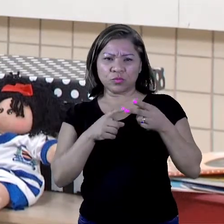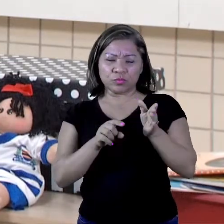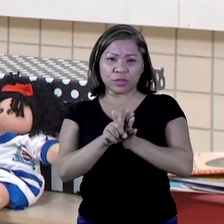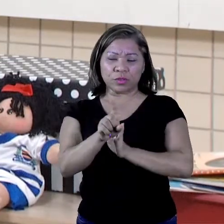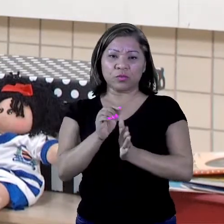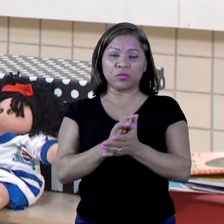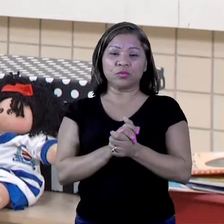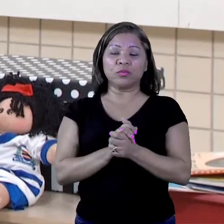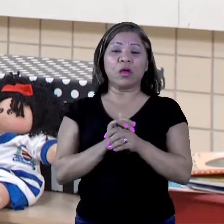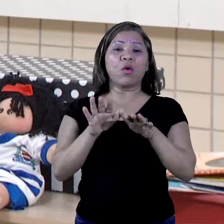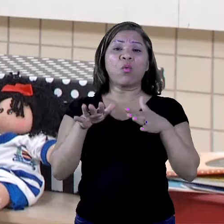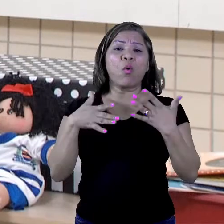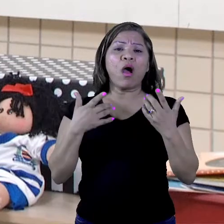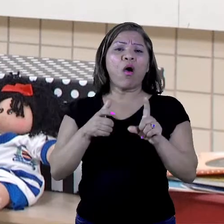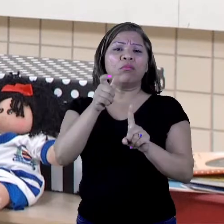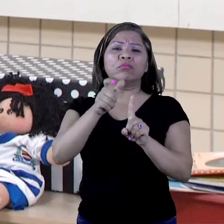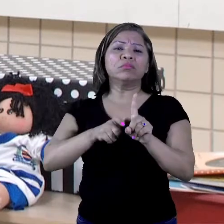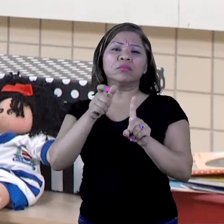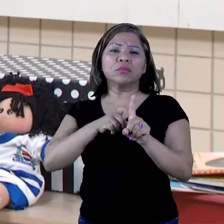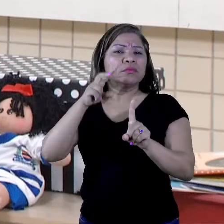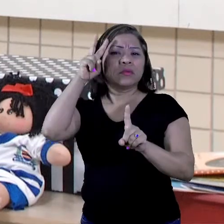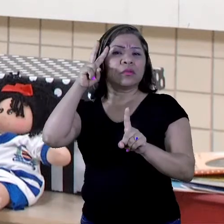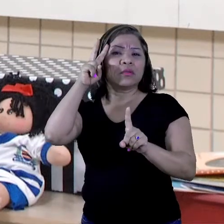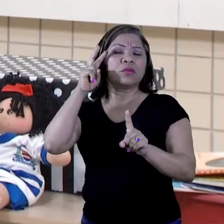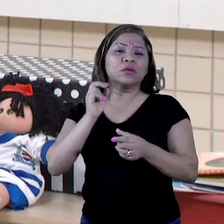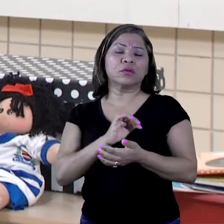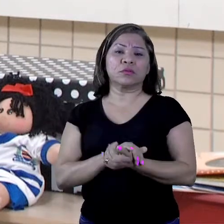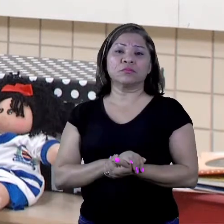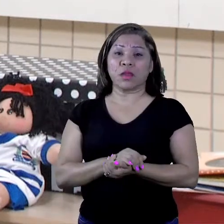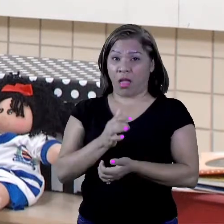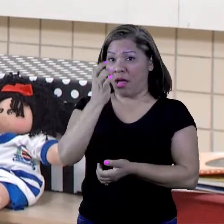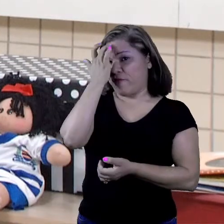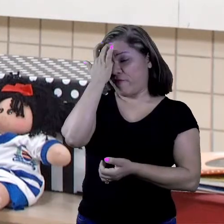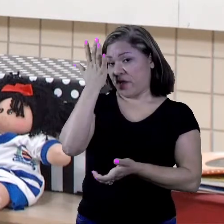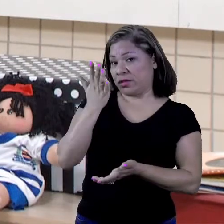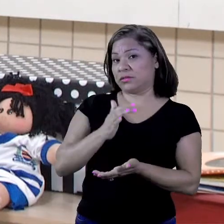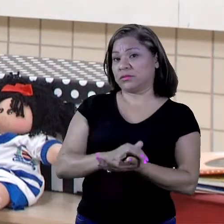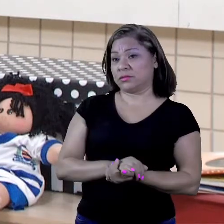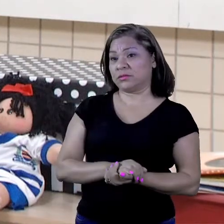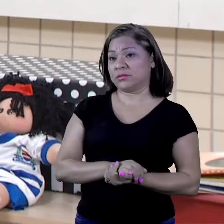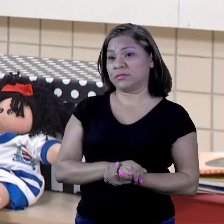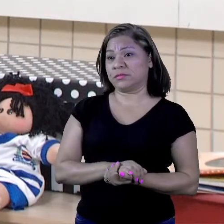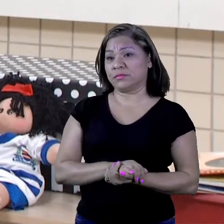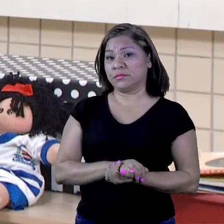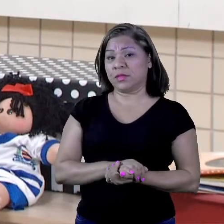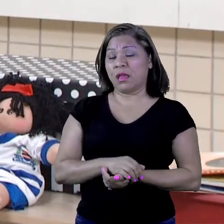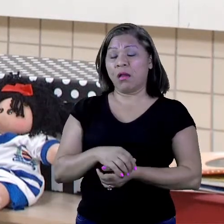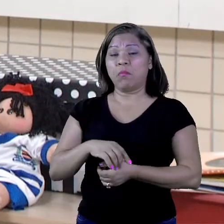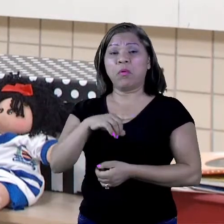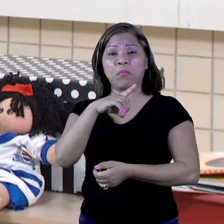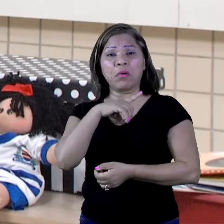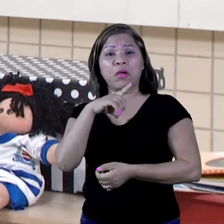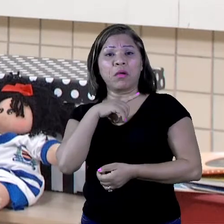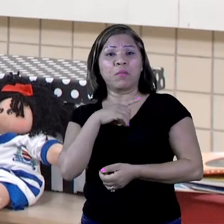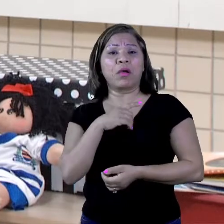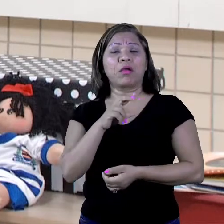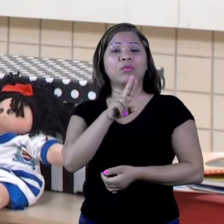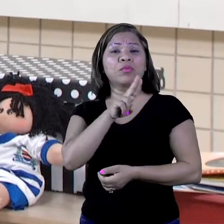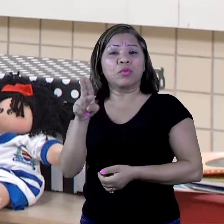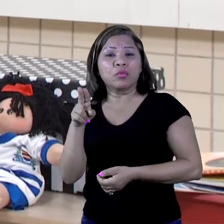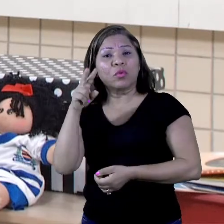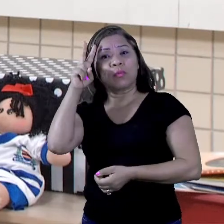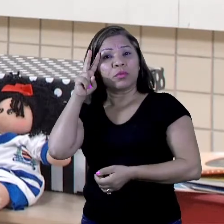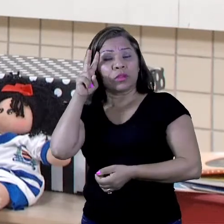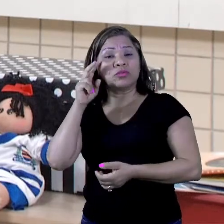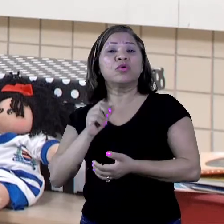era o personagem da história? Essa é fácil, né? Que leva até o próprio nome da história. Que era quem? O